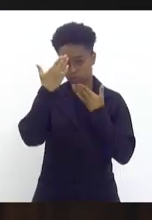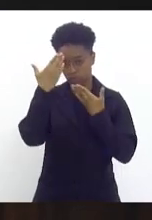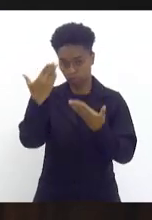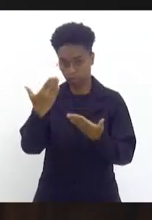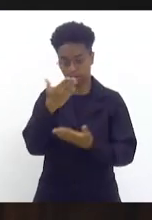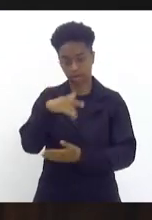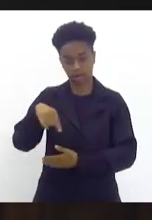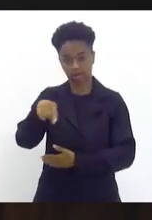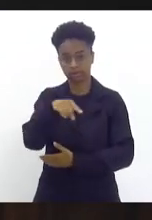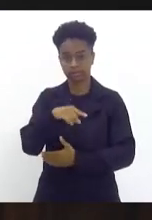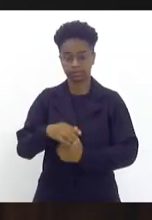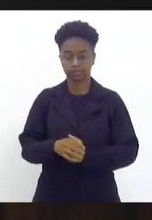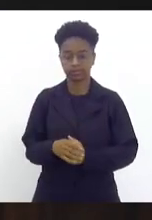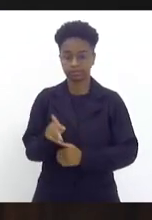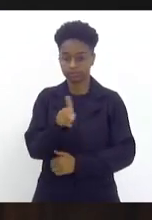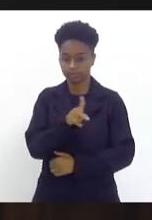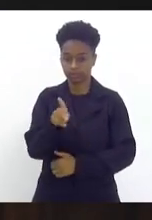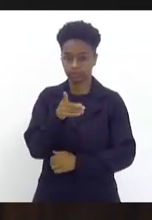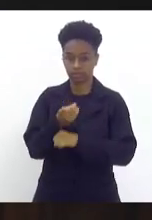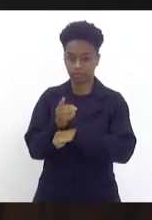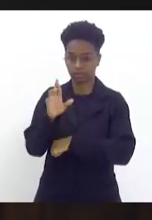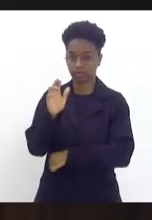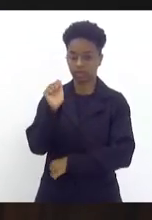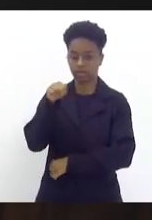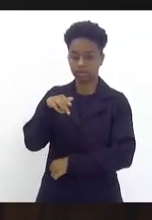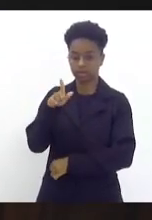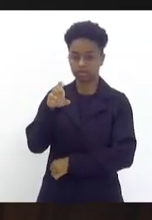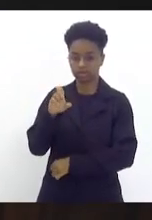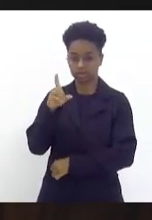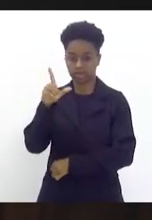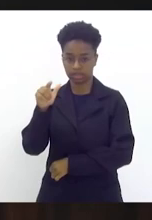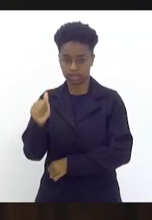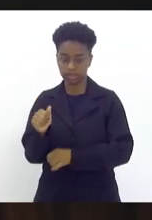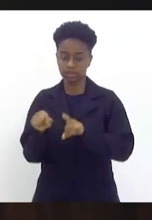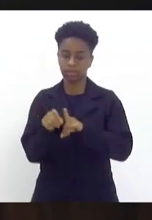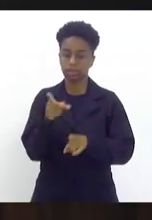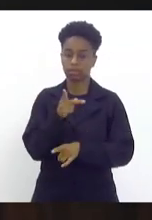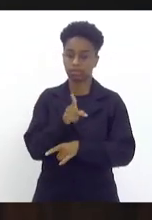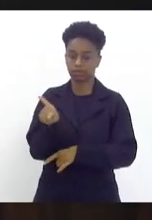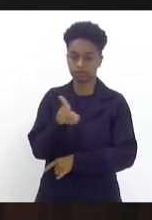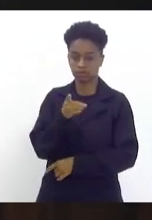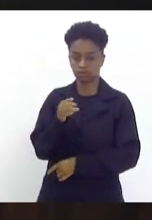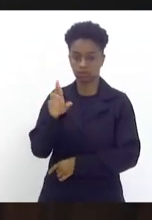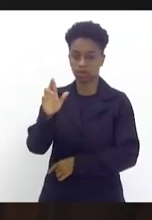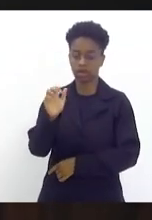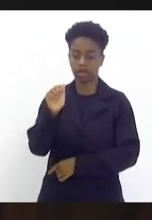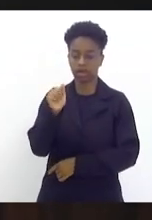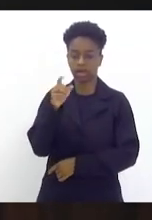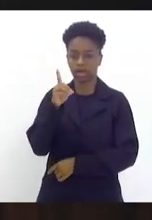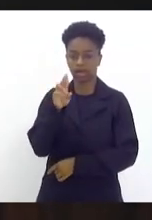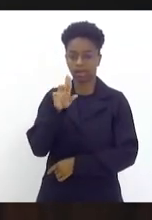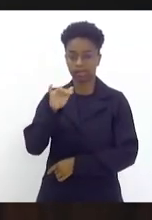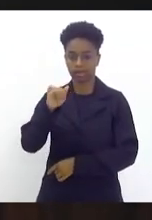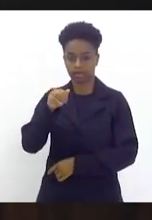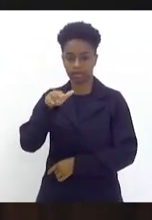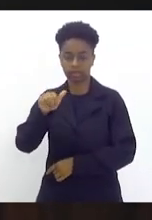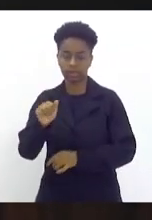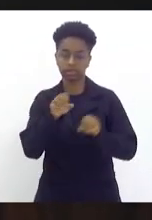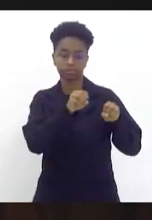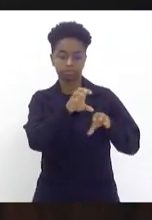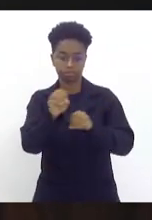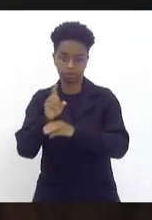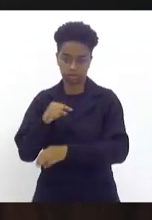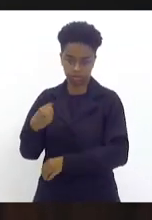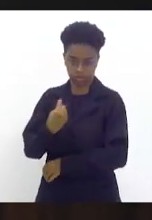obrigado, professora doutora Ângela Gandra e professora doutora Adriana, pelos ensinamentos a nós